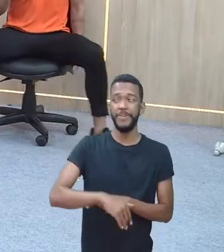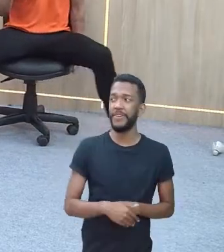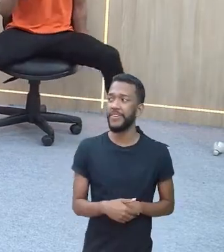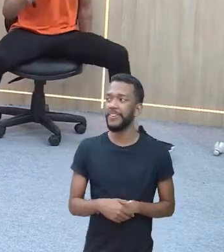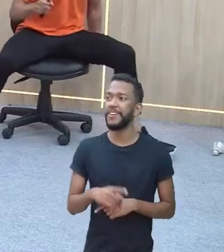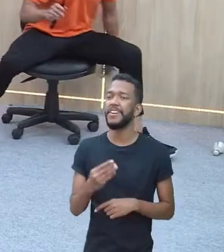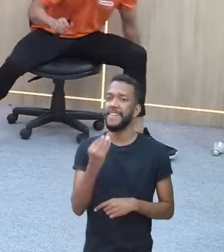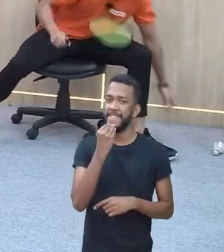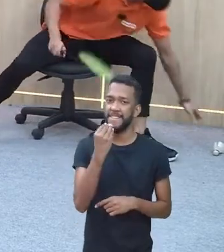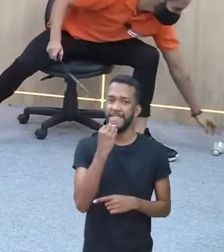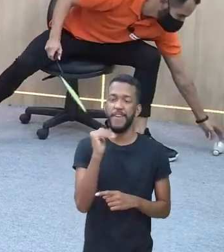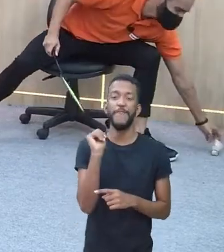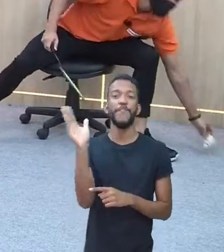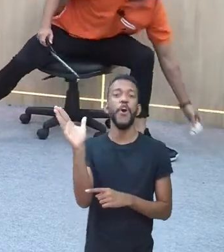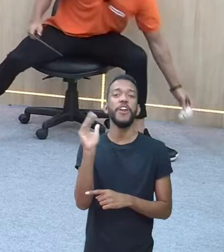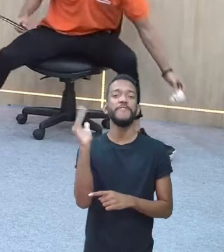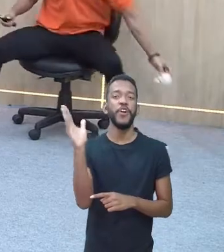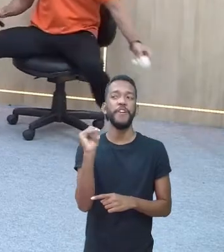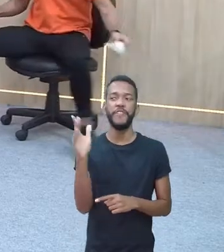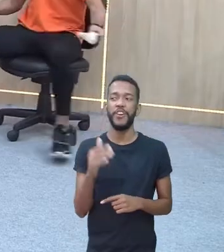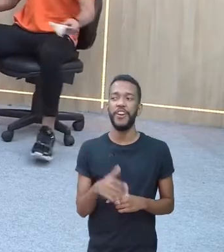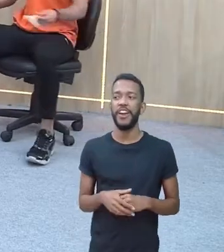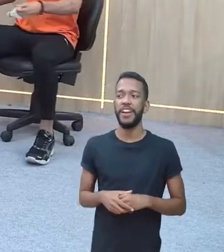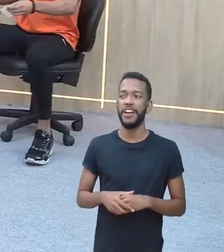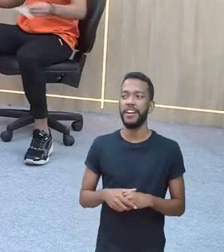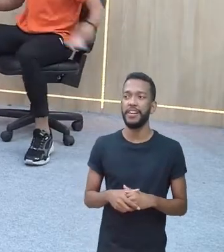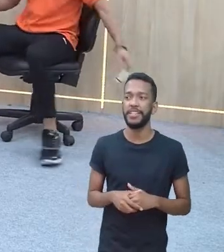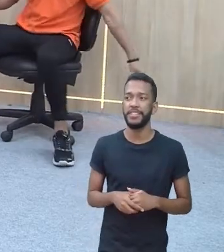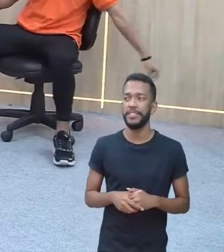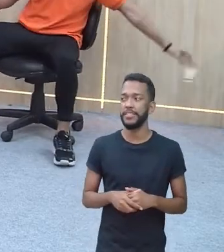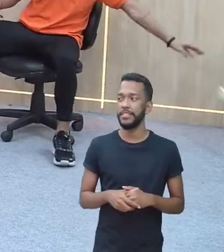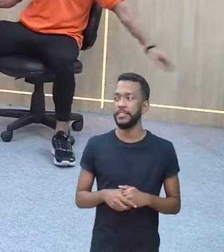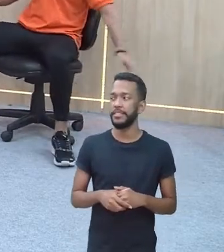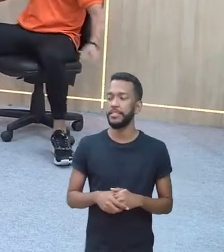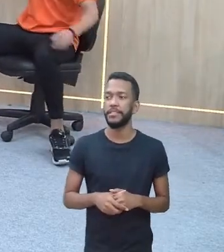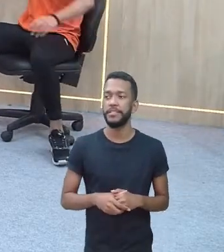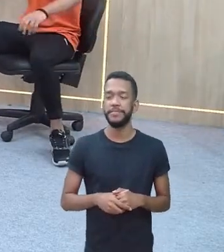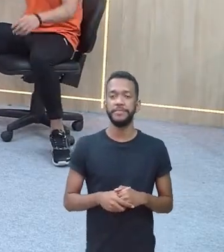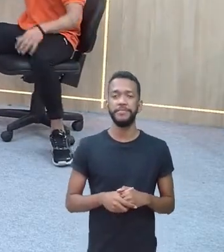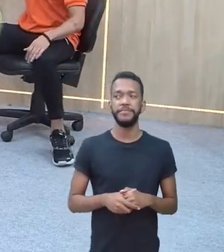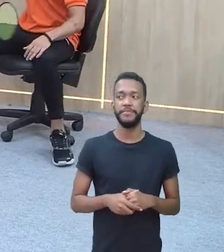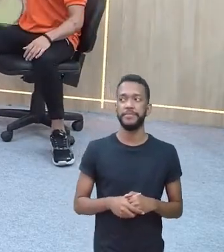Era pra ser fora isso aí, não É era pra fora, fazer né? não. É. Vai.